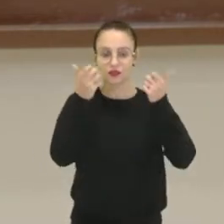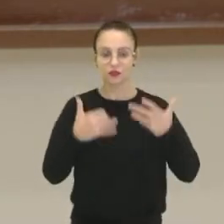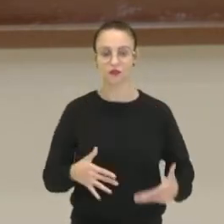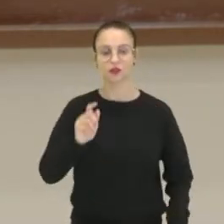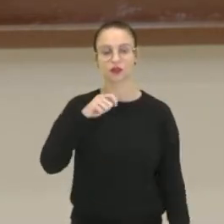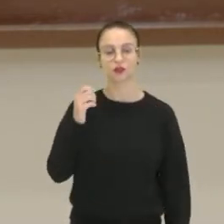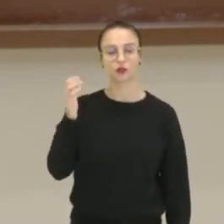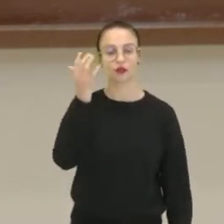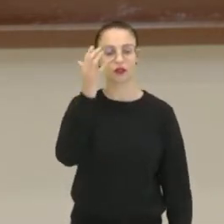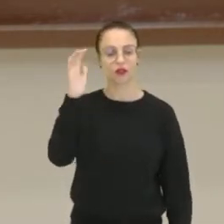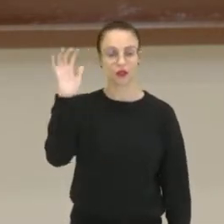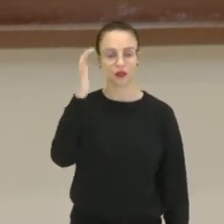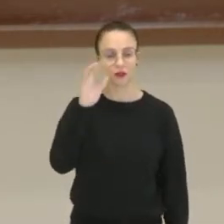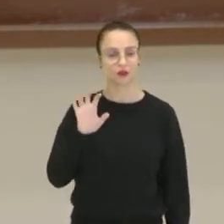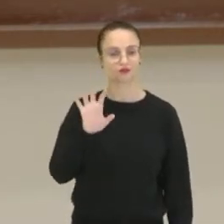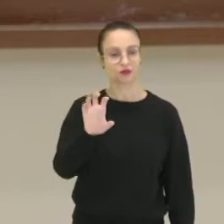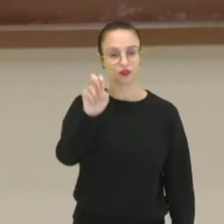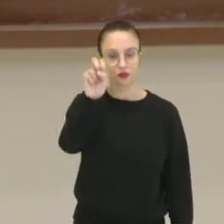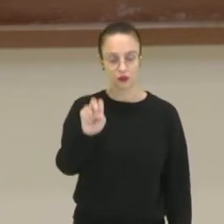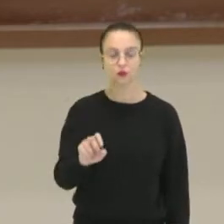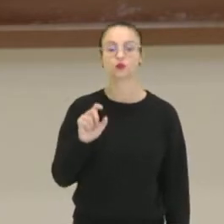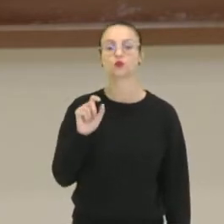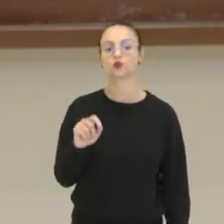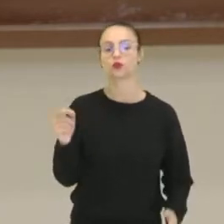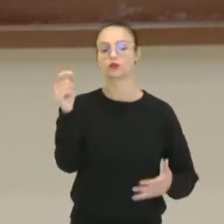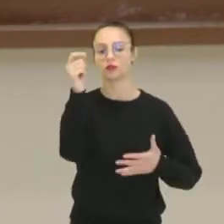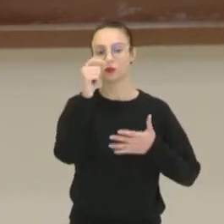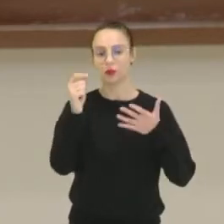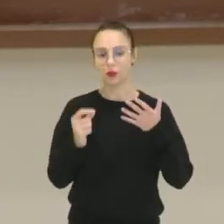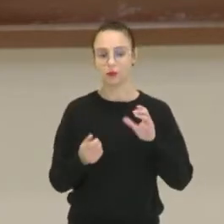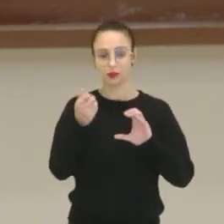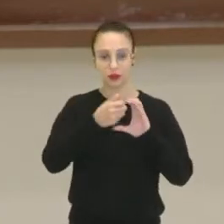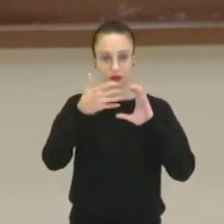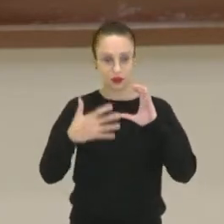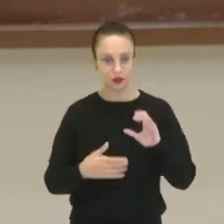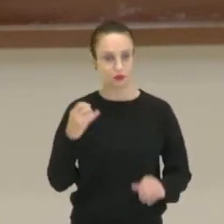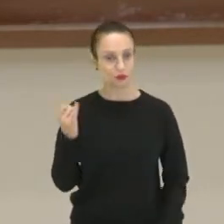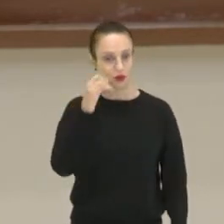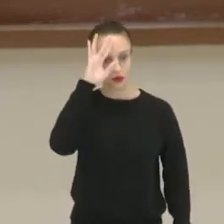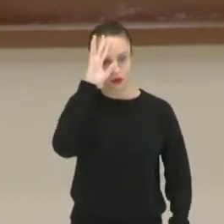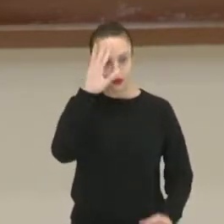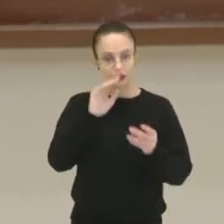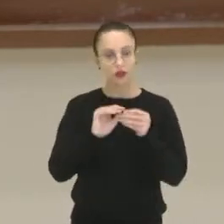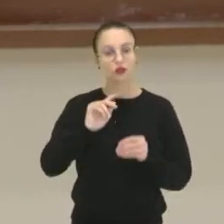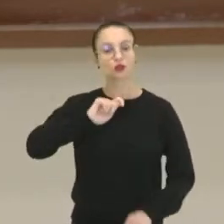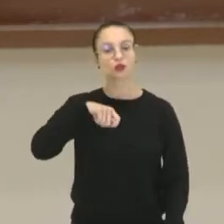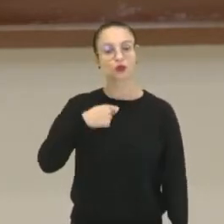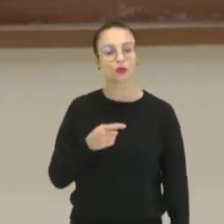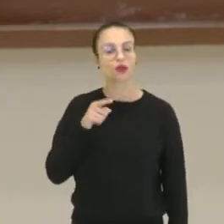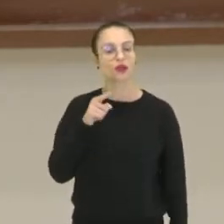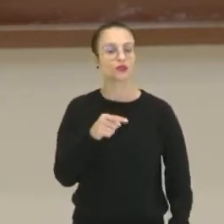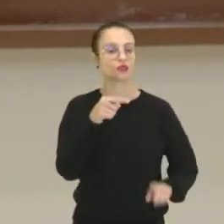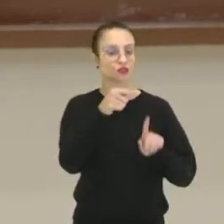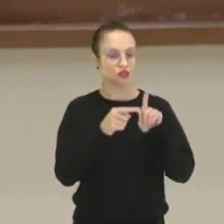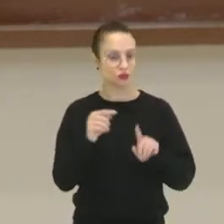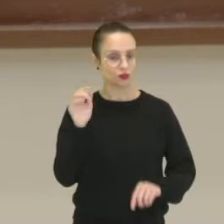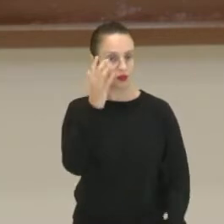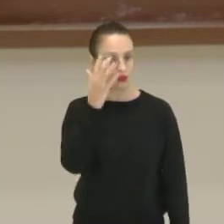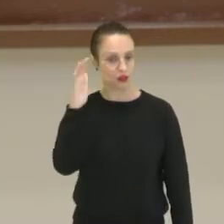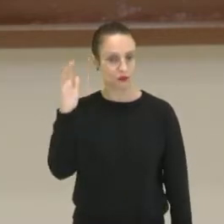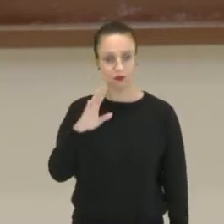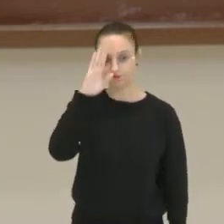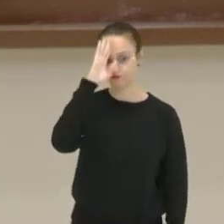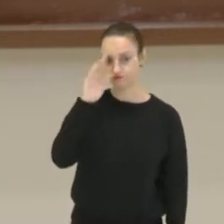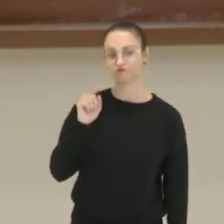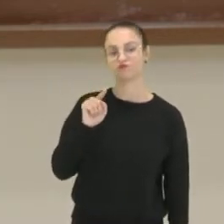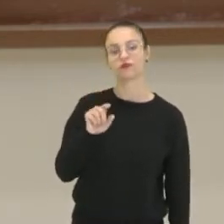da região sul. Que características são importantes entender sobre esse tipo climático que predomina na região